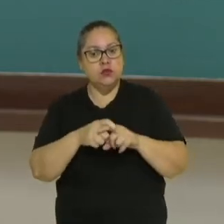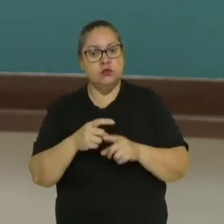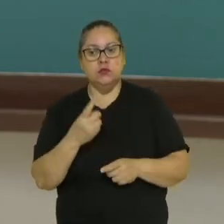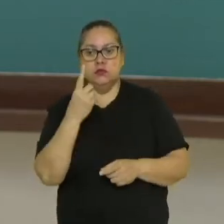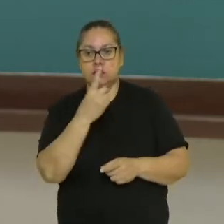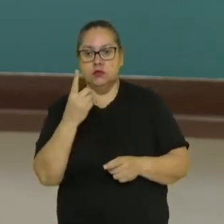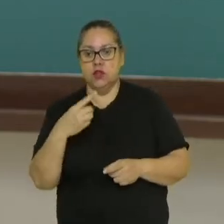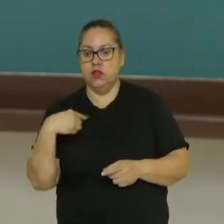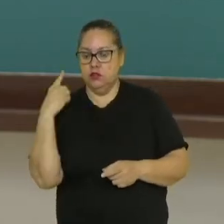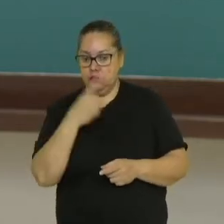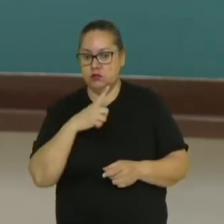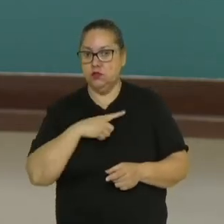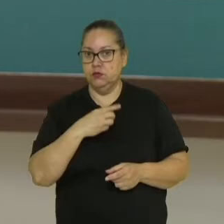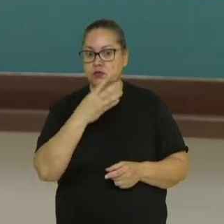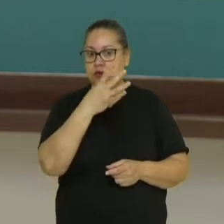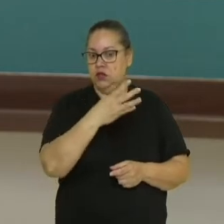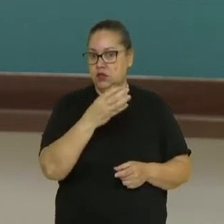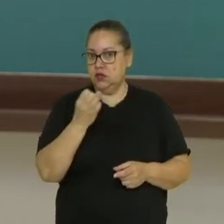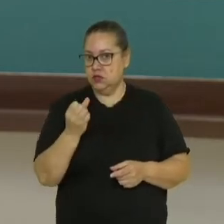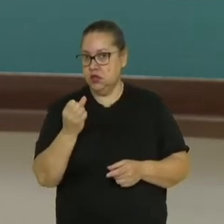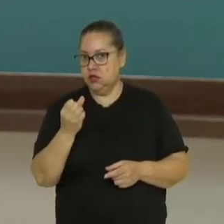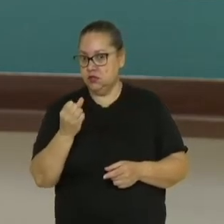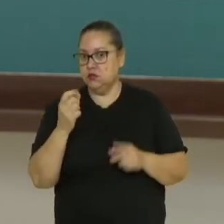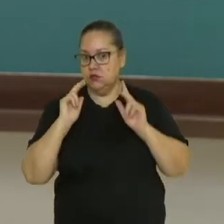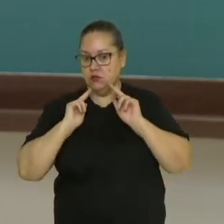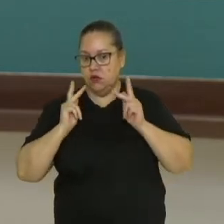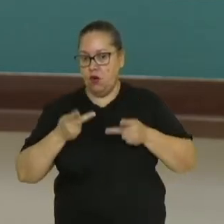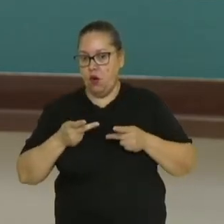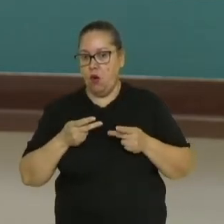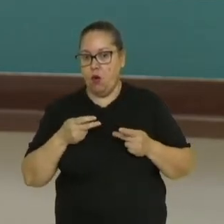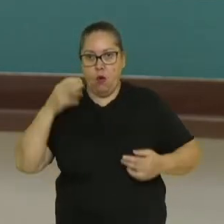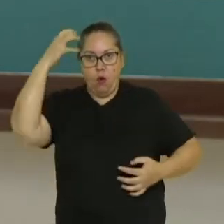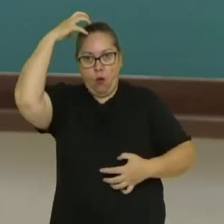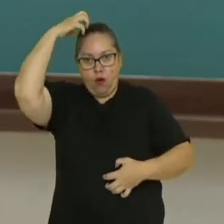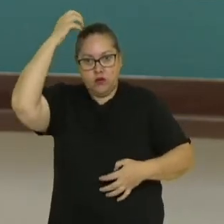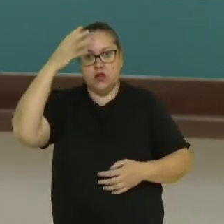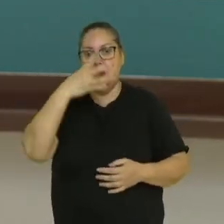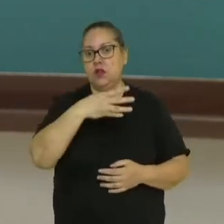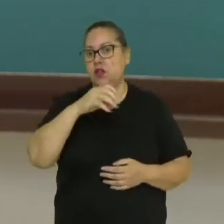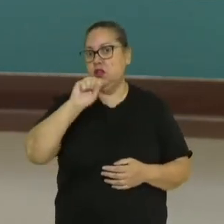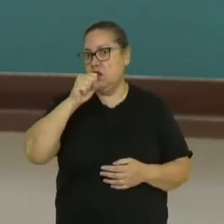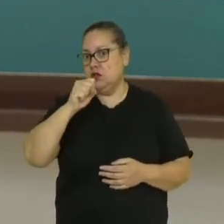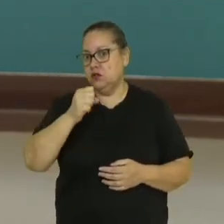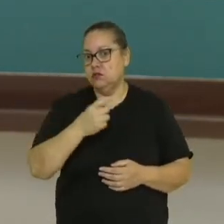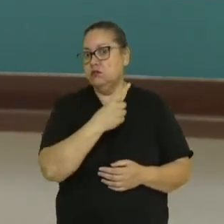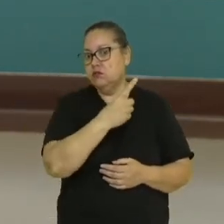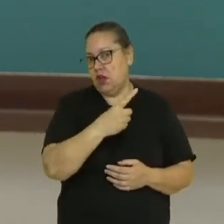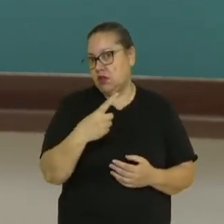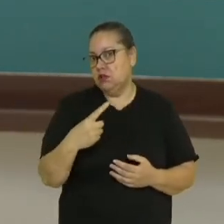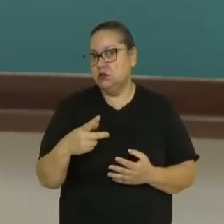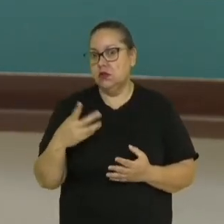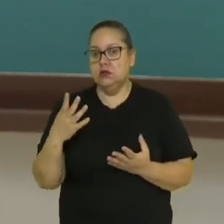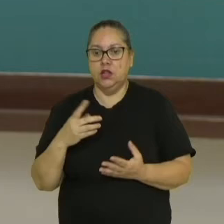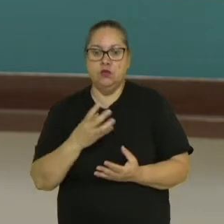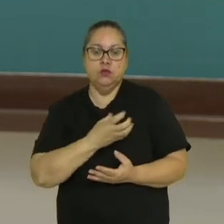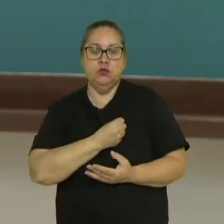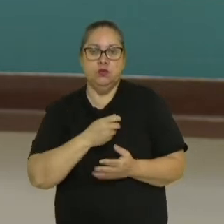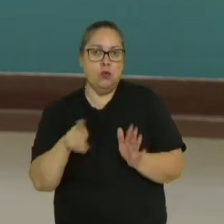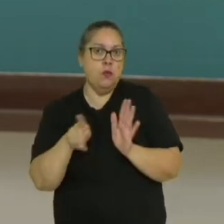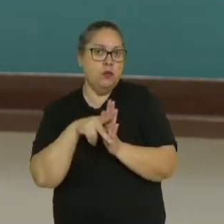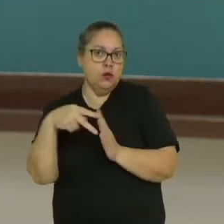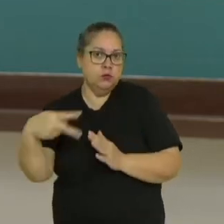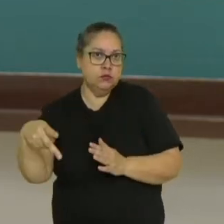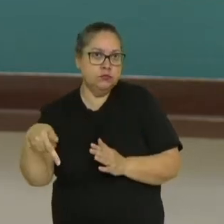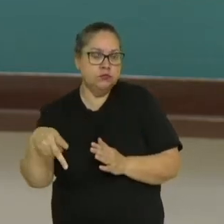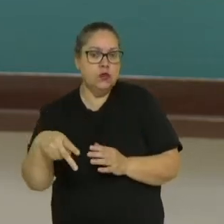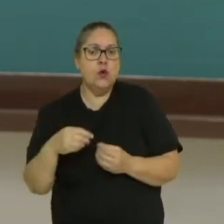temos 46. O chimpanzé, por exemplo, tem 48. Então, cada espécie tem o seu número de cromossomos. Como que a gente faz